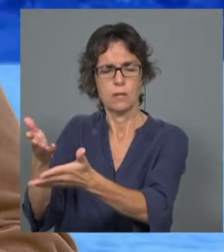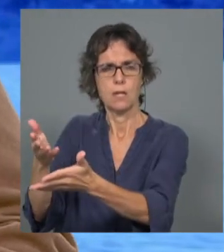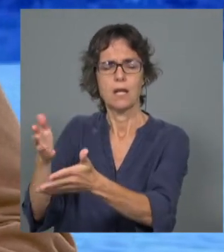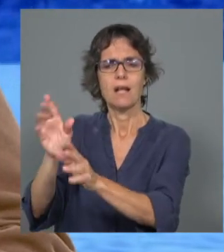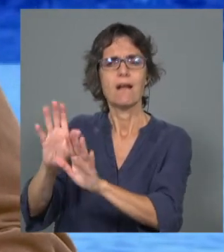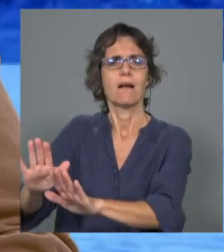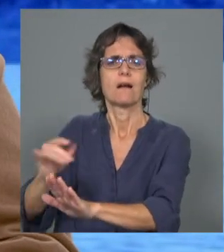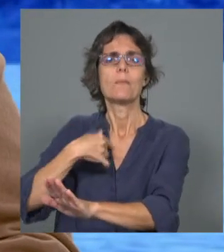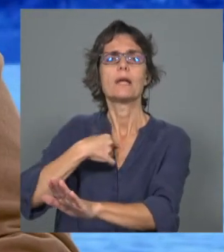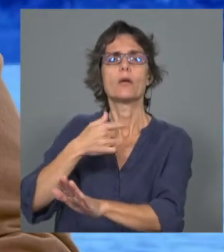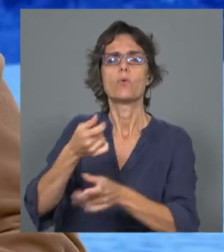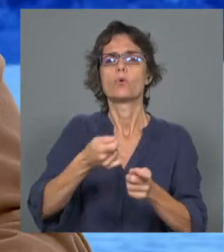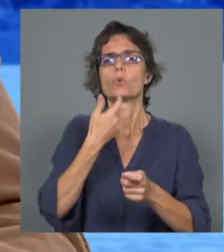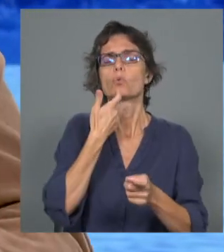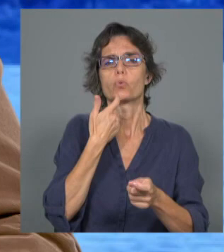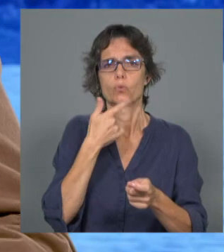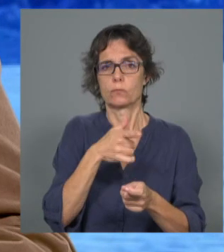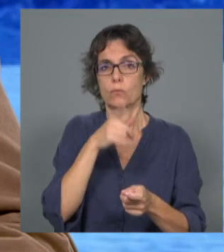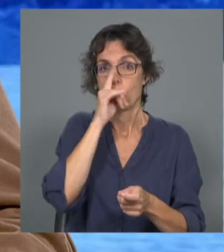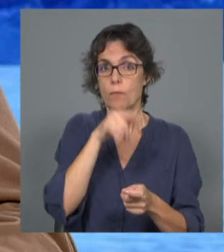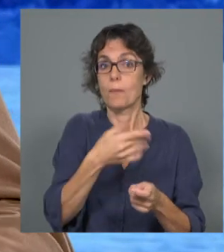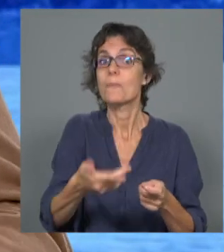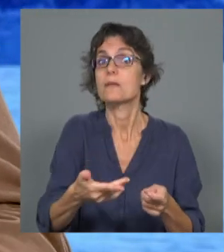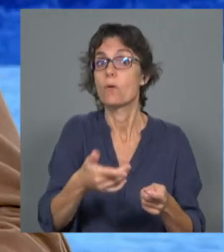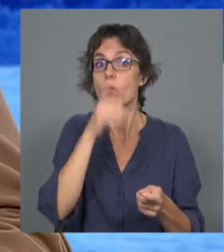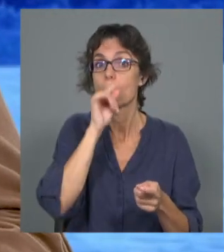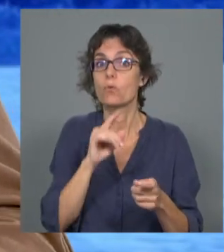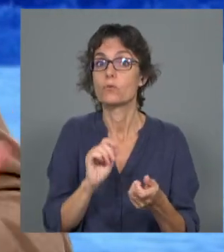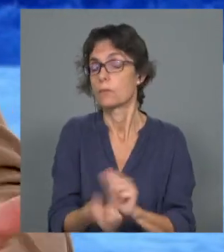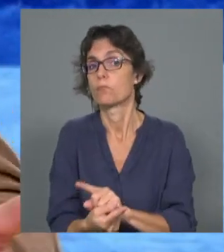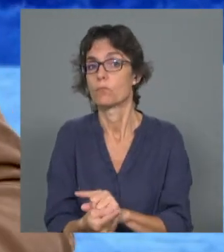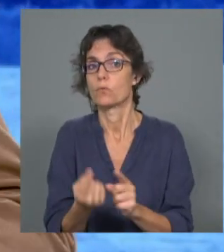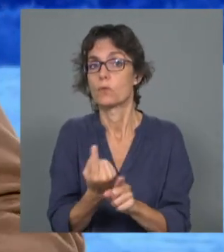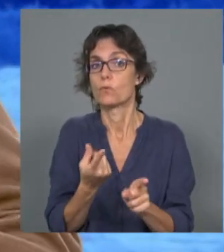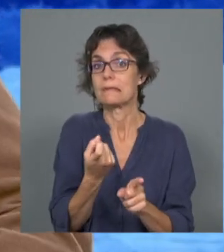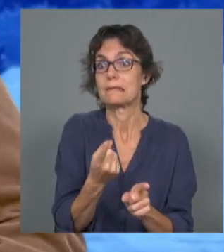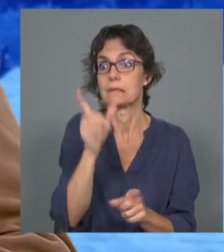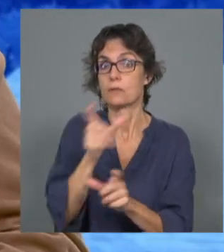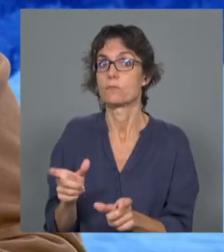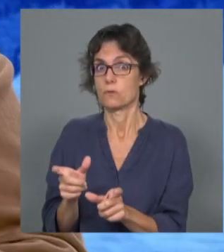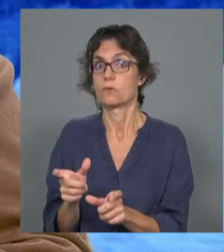Ora, o dilema de Putin é que precisa de gente, portanto tem que os mobilizar através dos